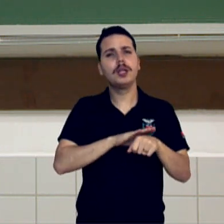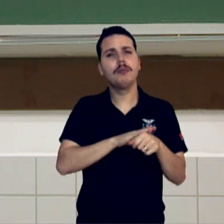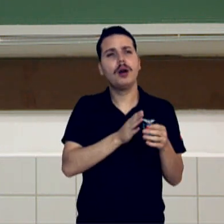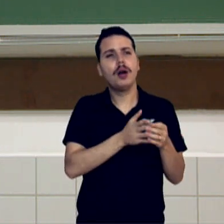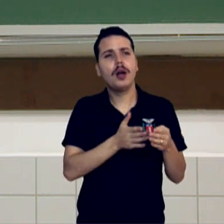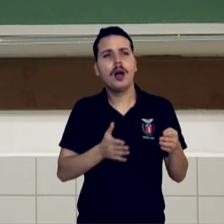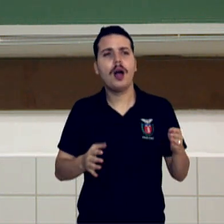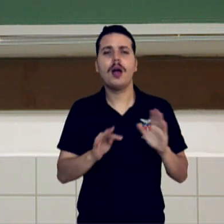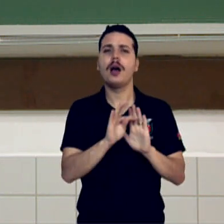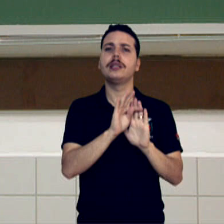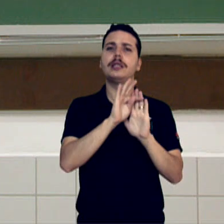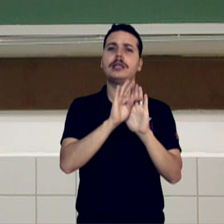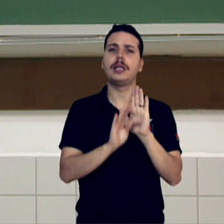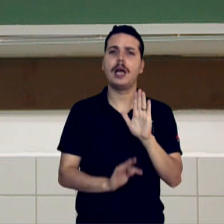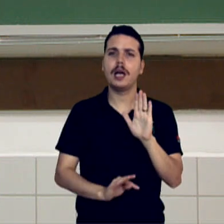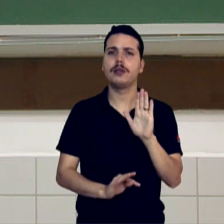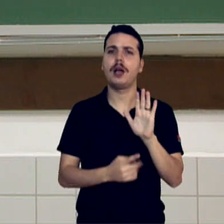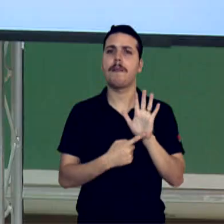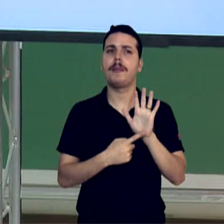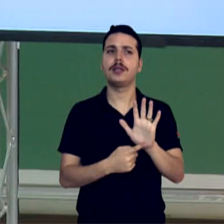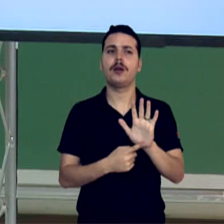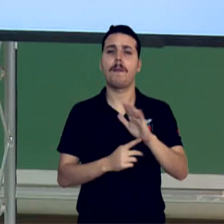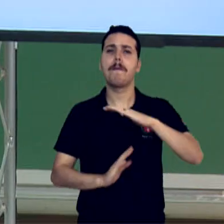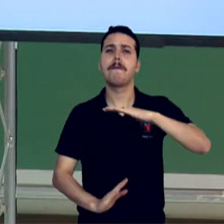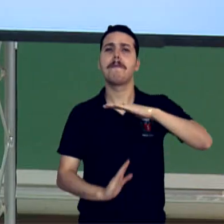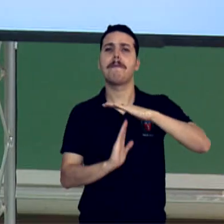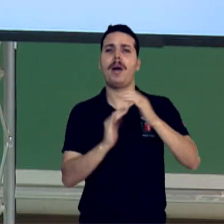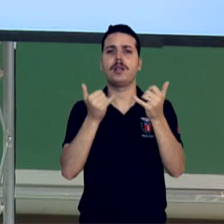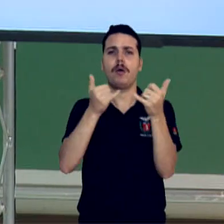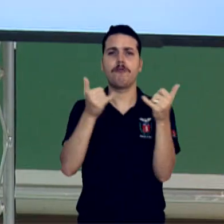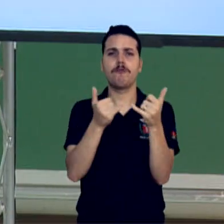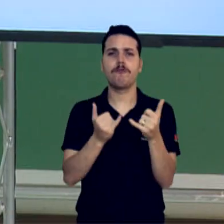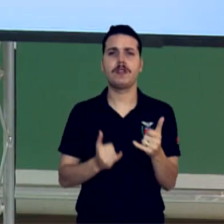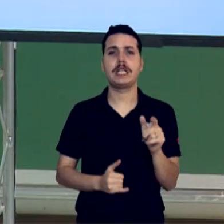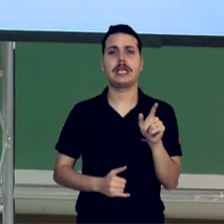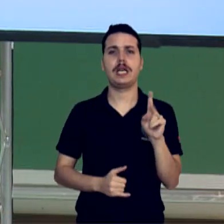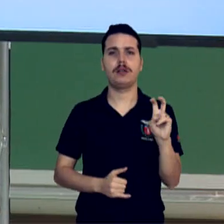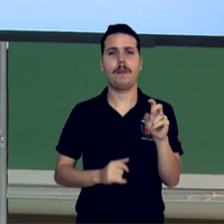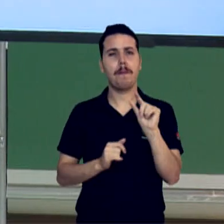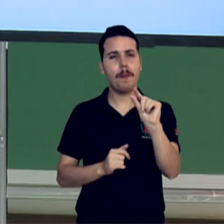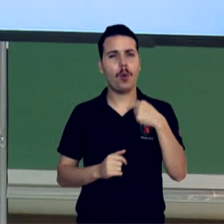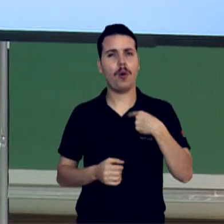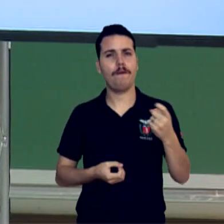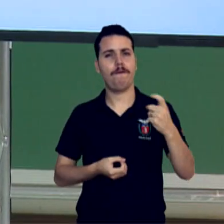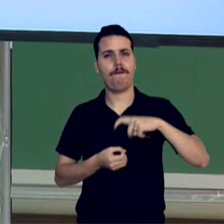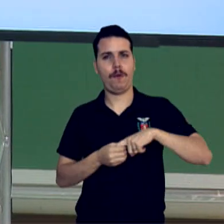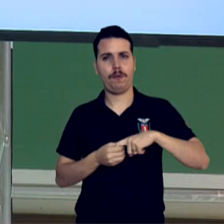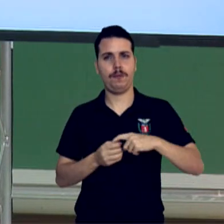um texto de apresentação de no máximo aí 15 linhas e daqui a pouco eu volto.